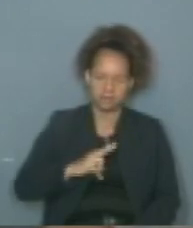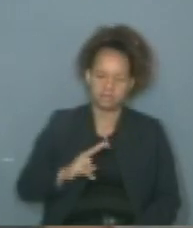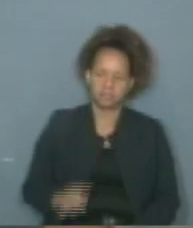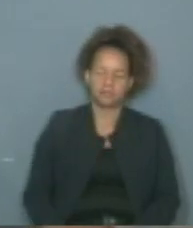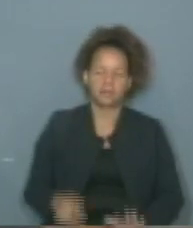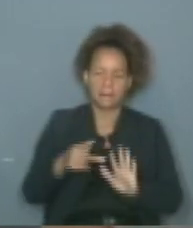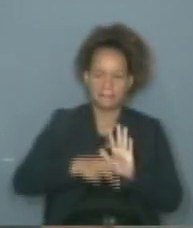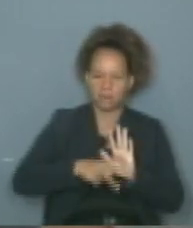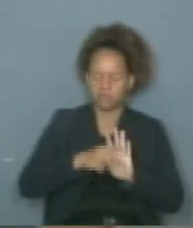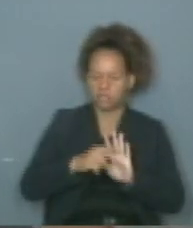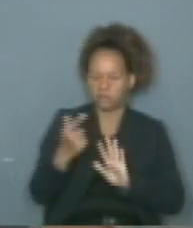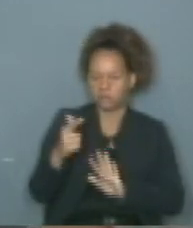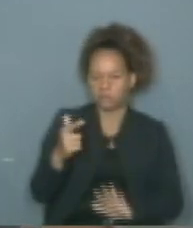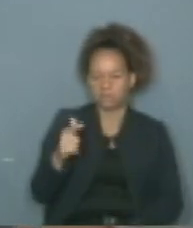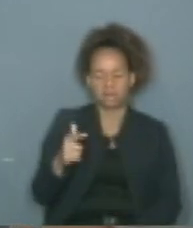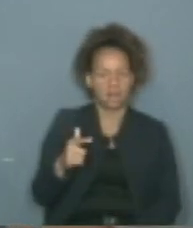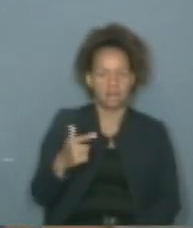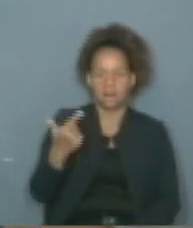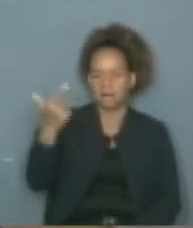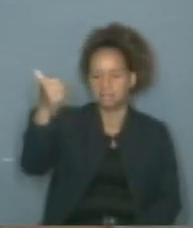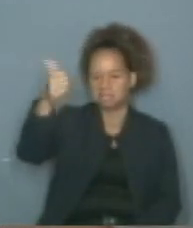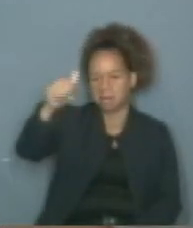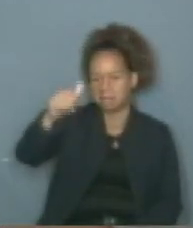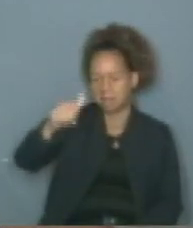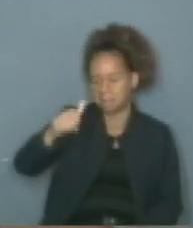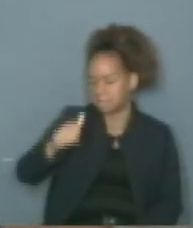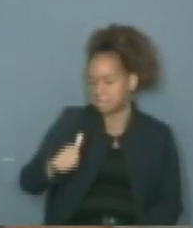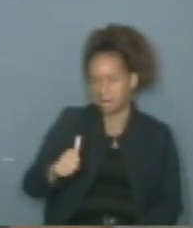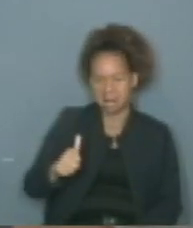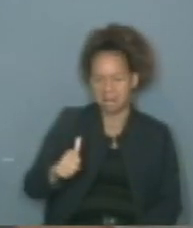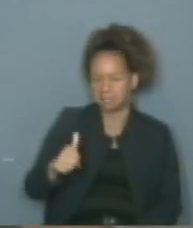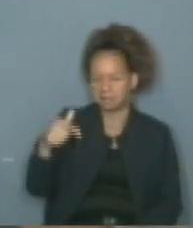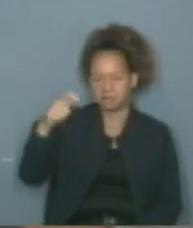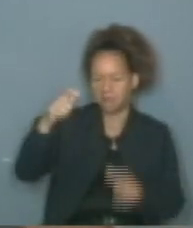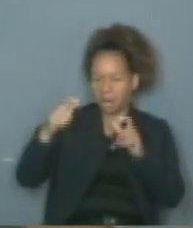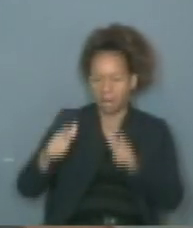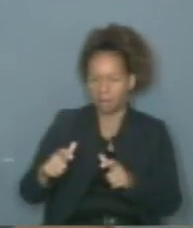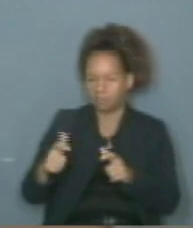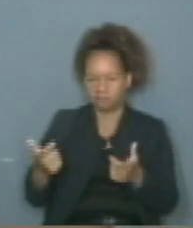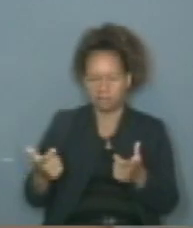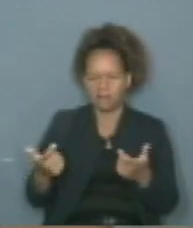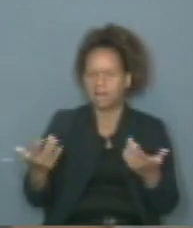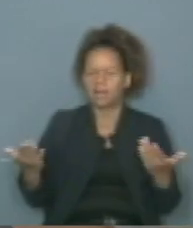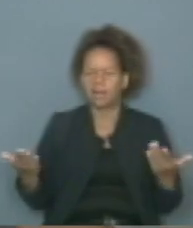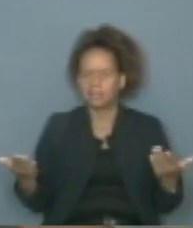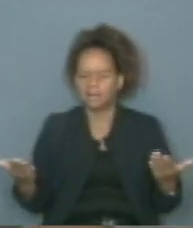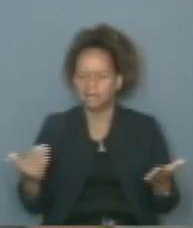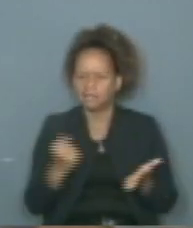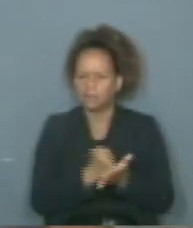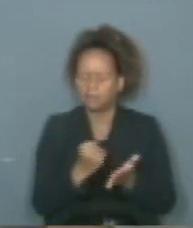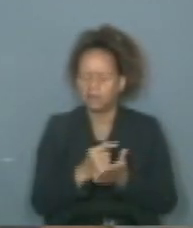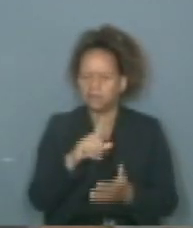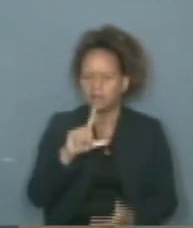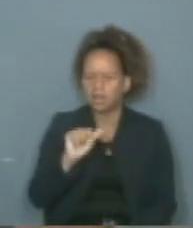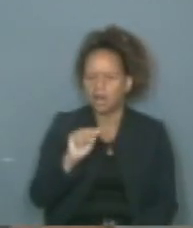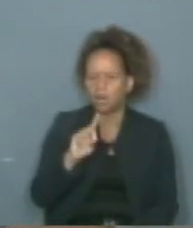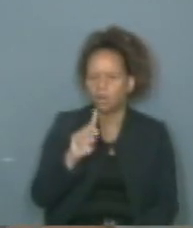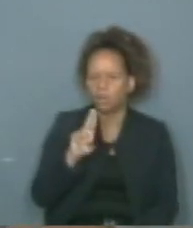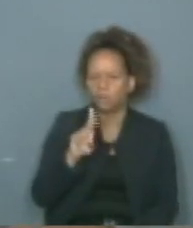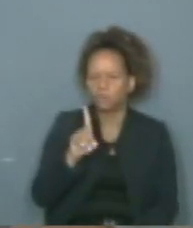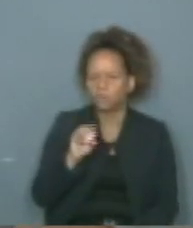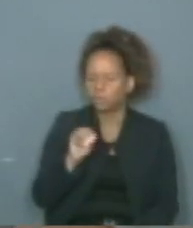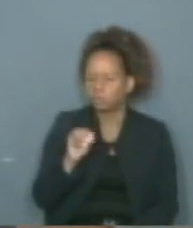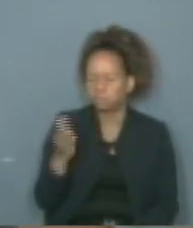O projeto não traz laudo de avaliação fundiária da área. Cadê o laudo de avaliação fundiária da